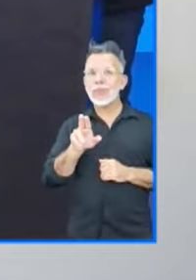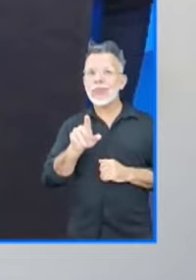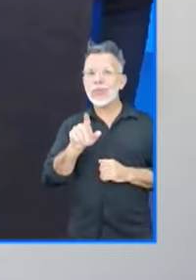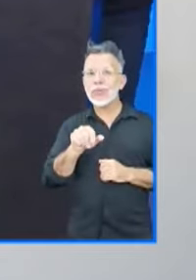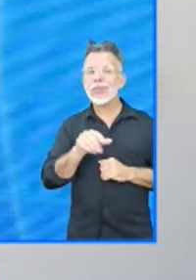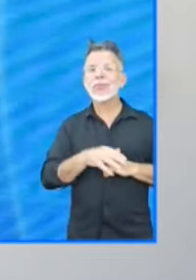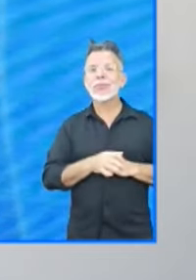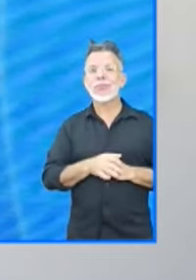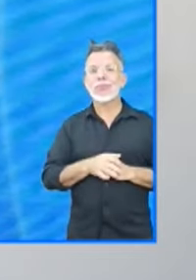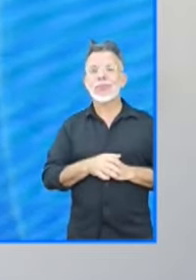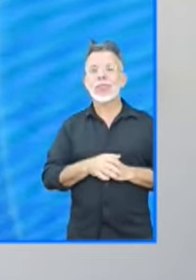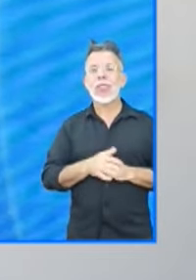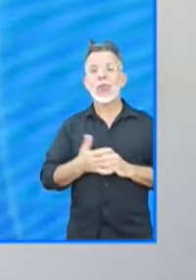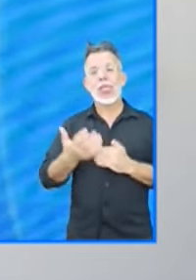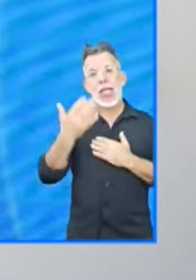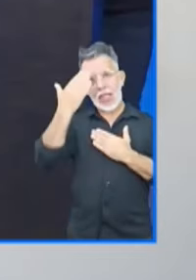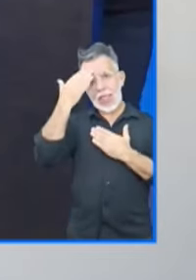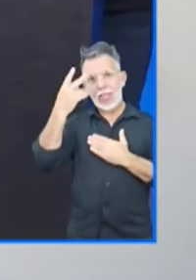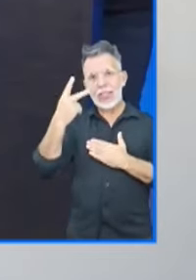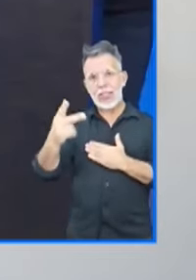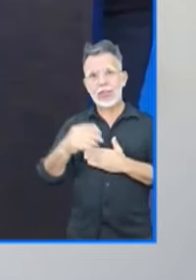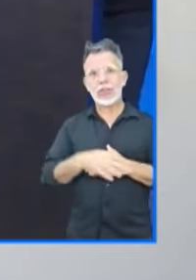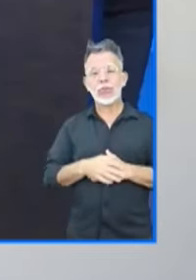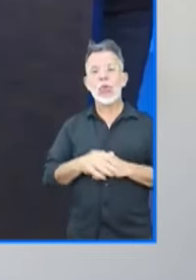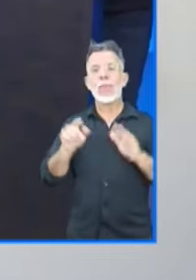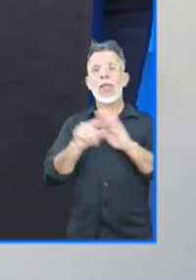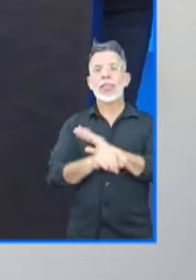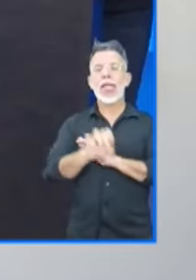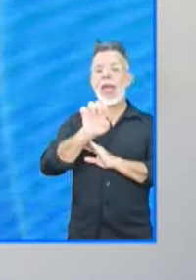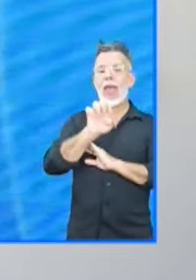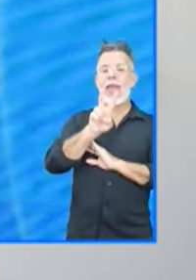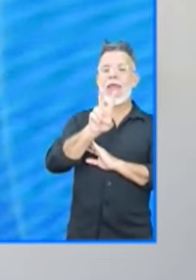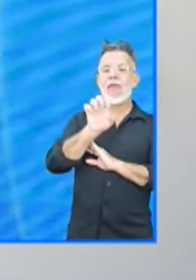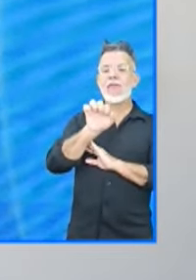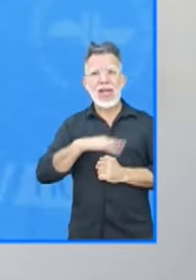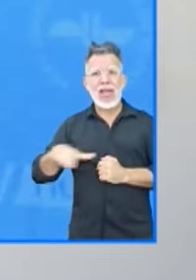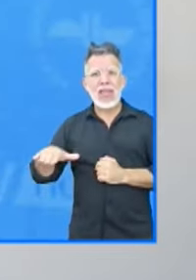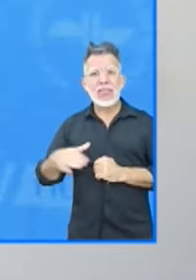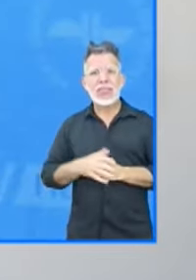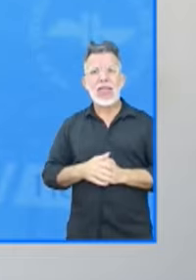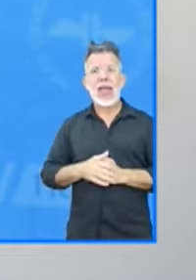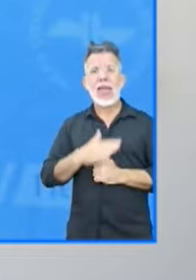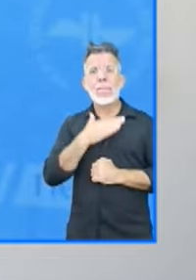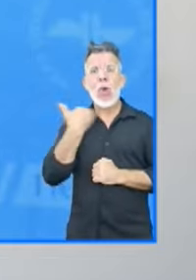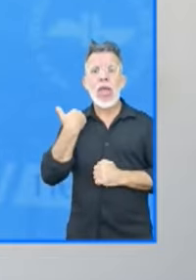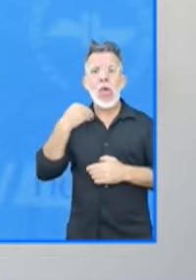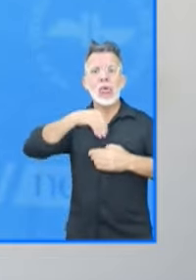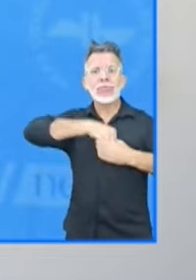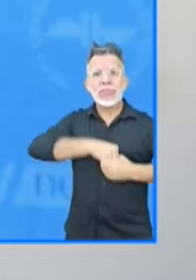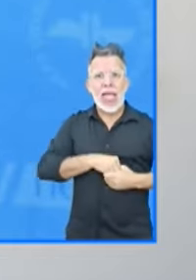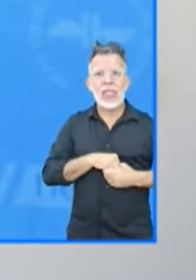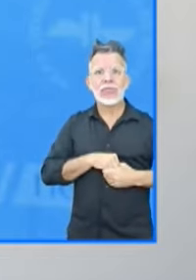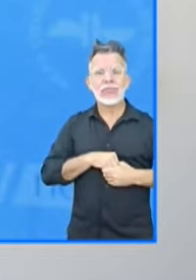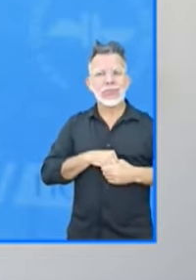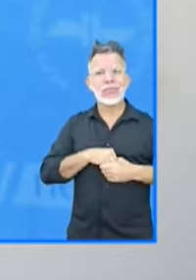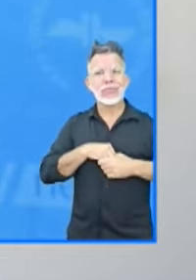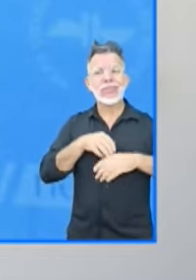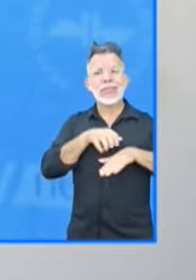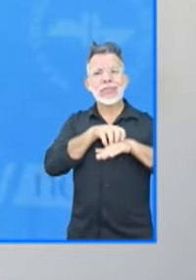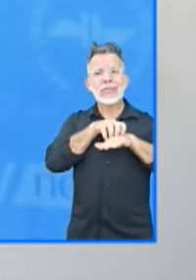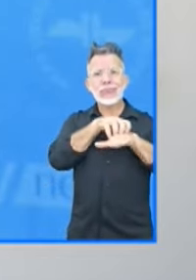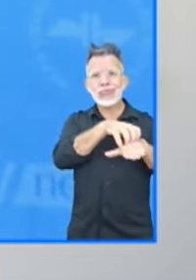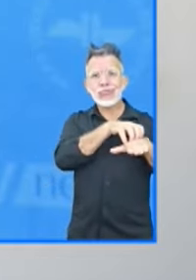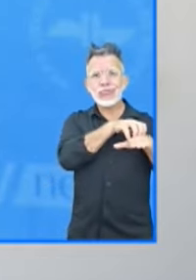O que Quest traz, por exemplo, e aí essas pesquisas elas têm diferenças, utilizam metodologias diferentes, cada uma com